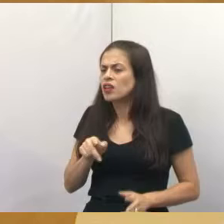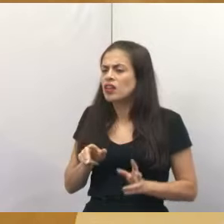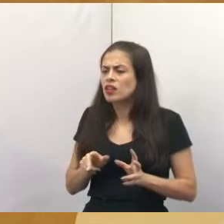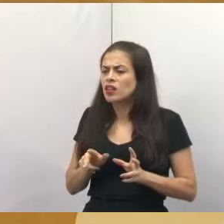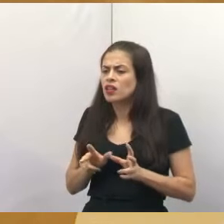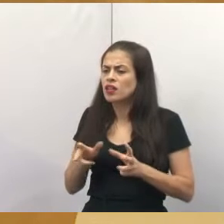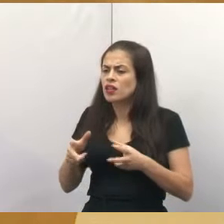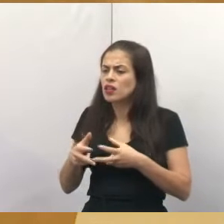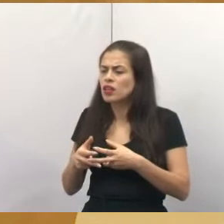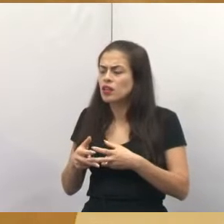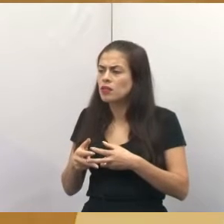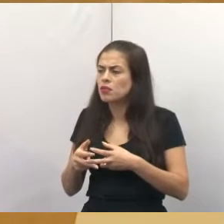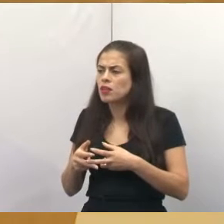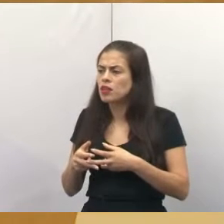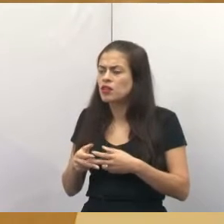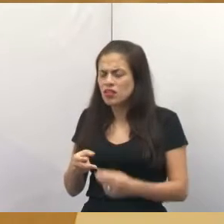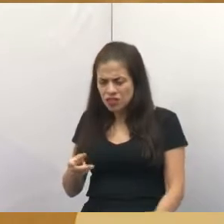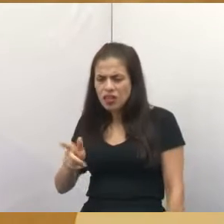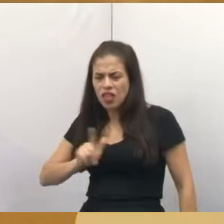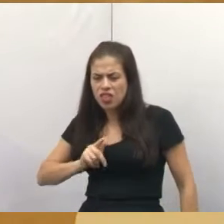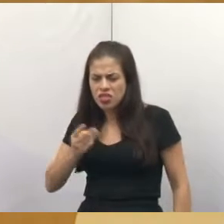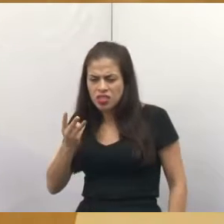3 assessores, não tem 3?